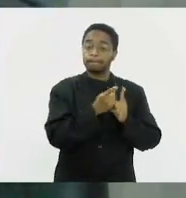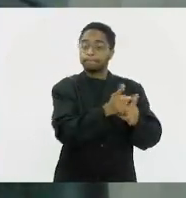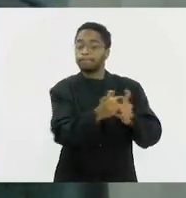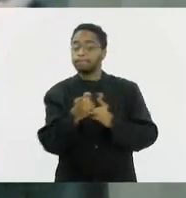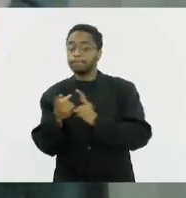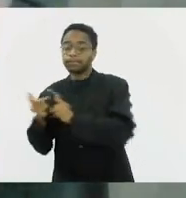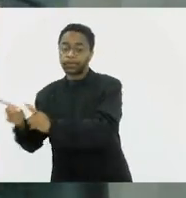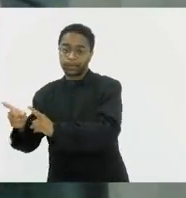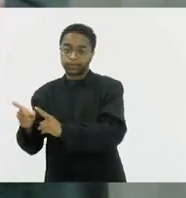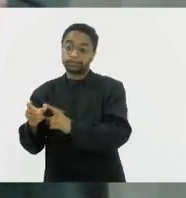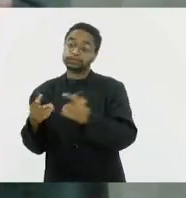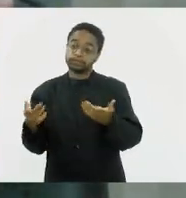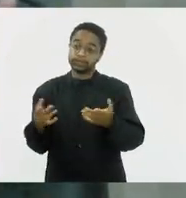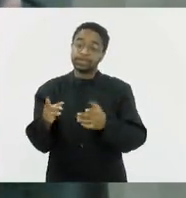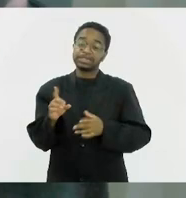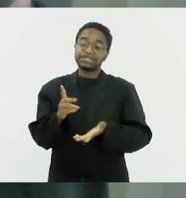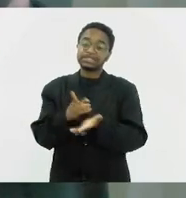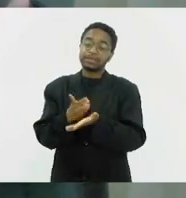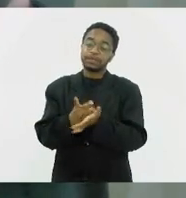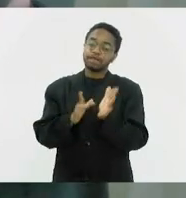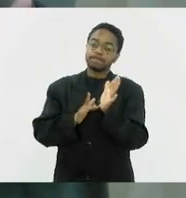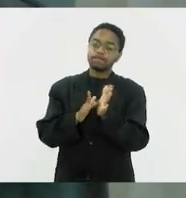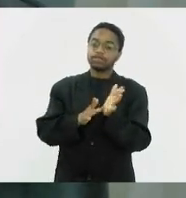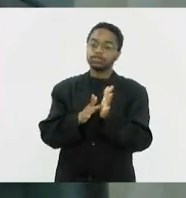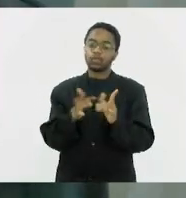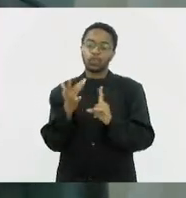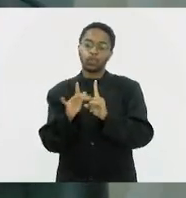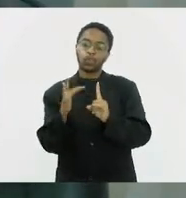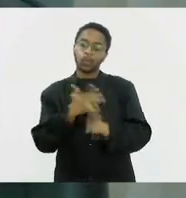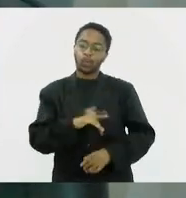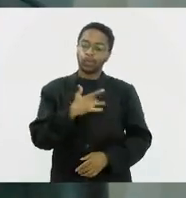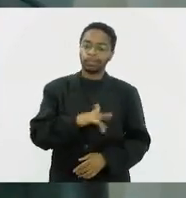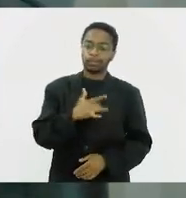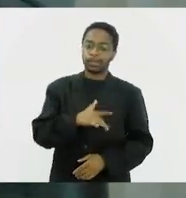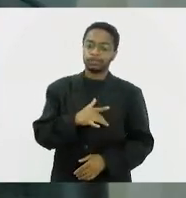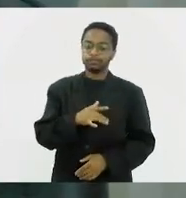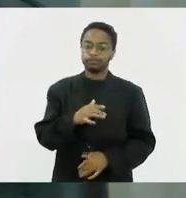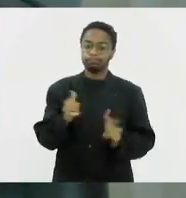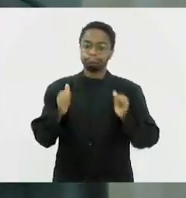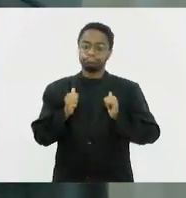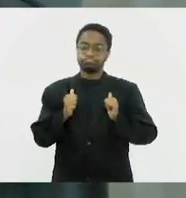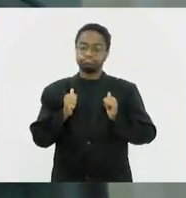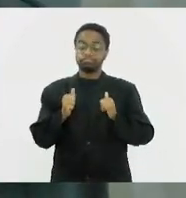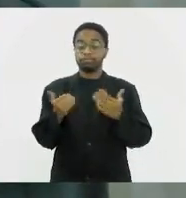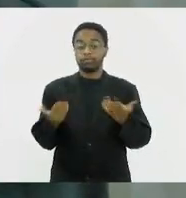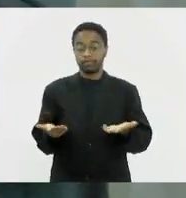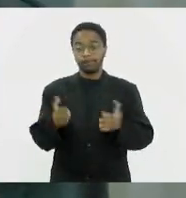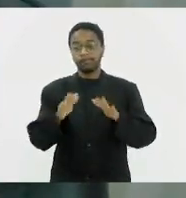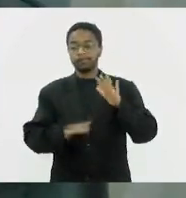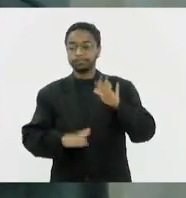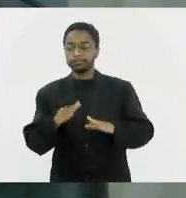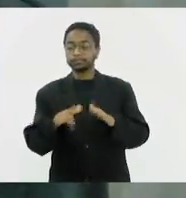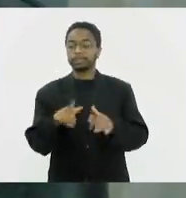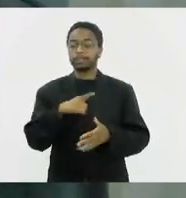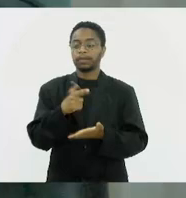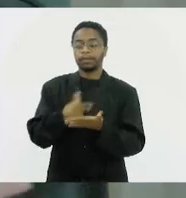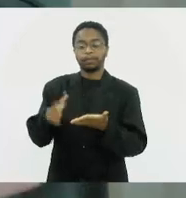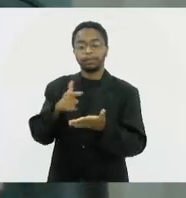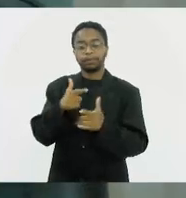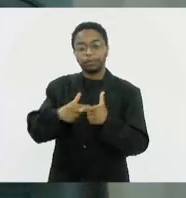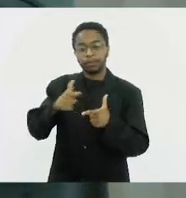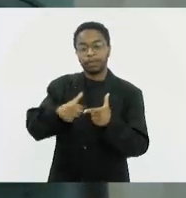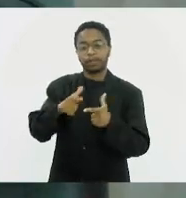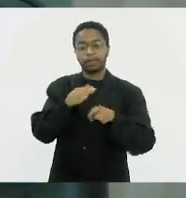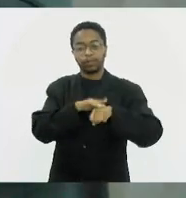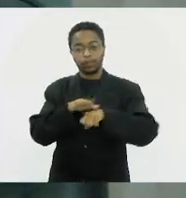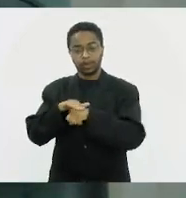salvador. Se faz de coitadinho, né? Se faz de morto. Então, muitas vezes é um problema de doença, como o doutor tão bem,